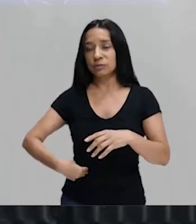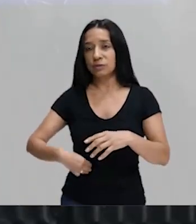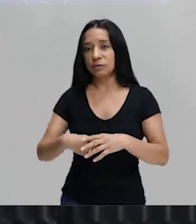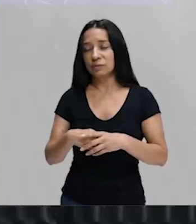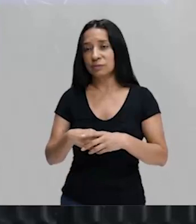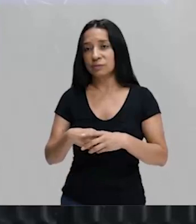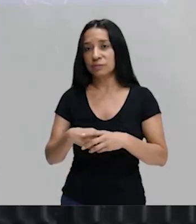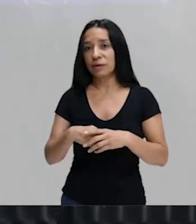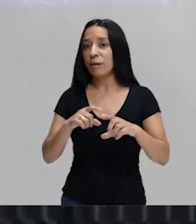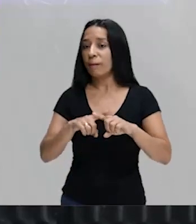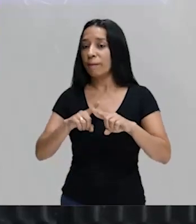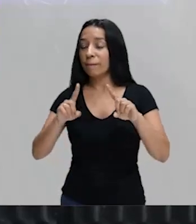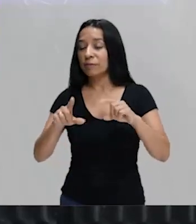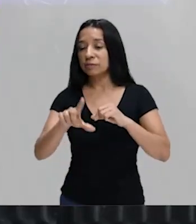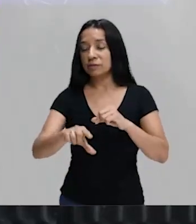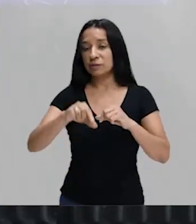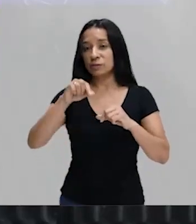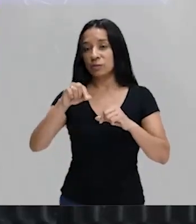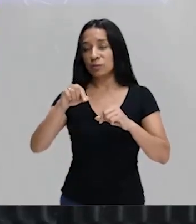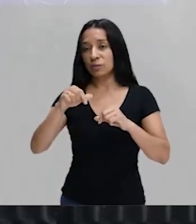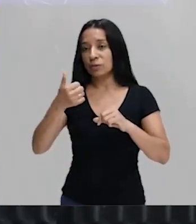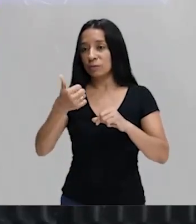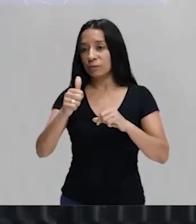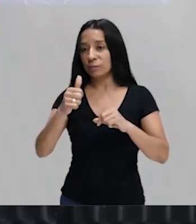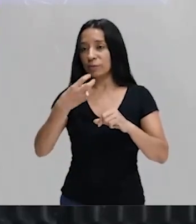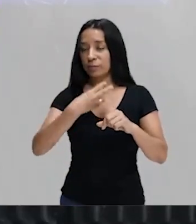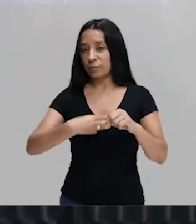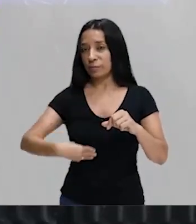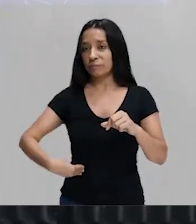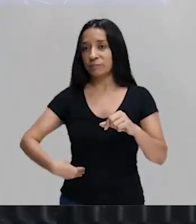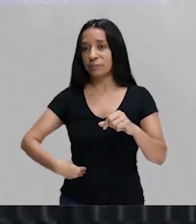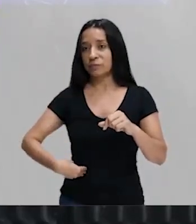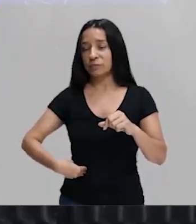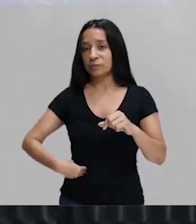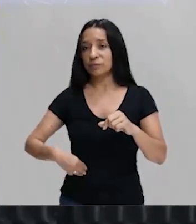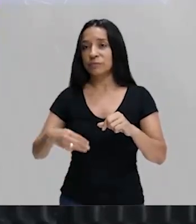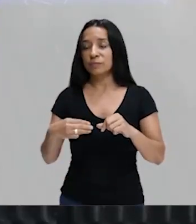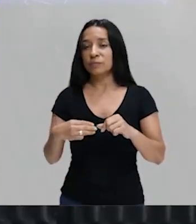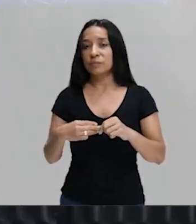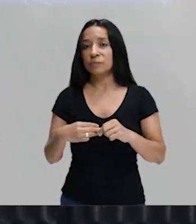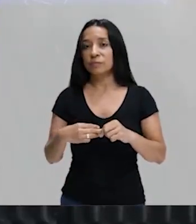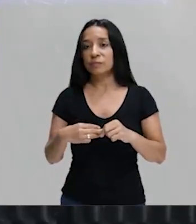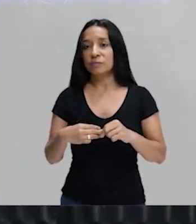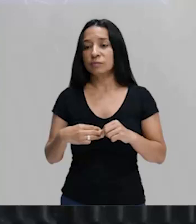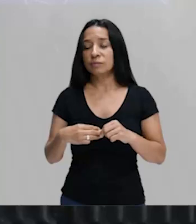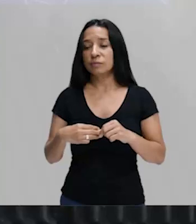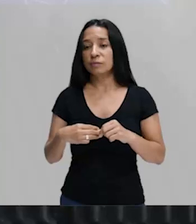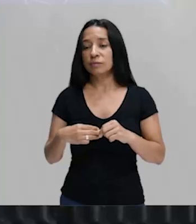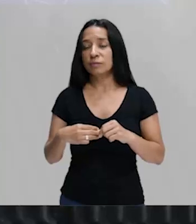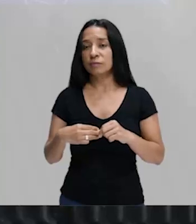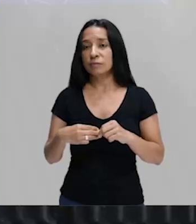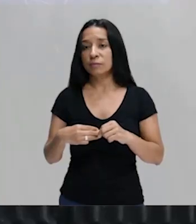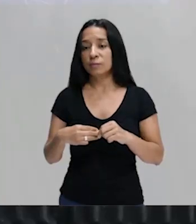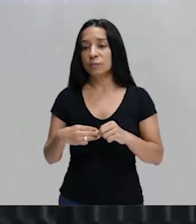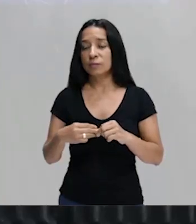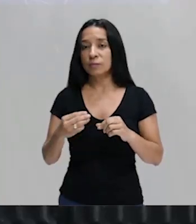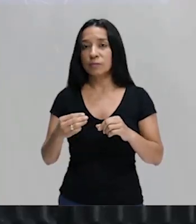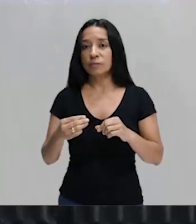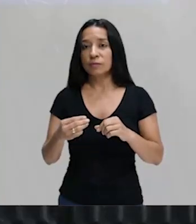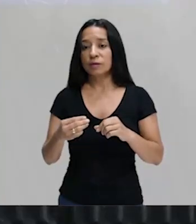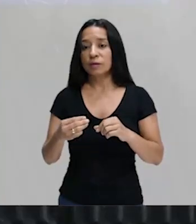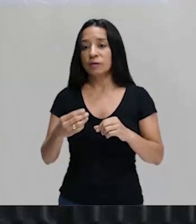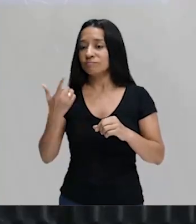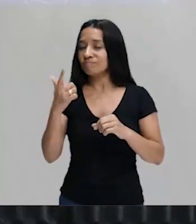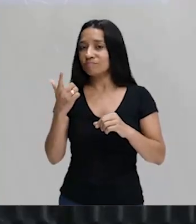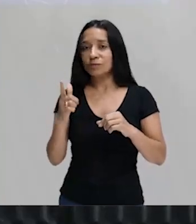conservadores, mas a escolha do primeiro-ministro, ela acaba, na verdade, gerando, né, um desentendimento